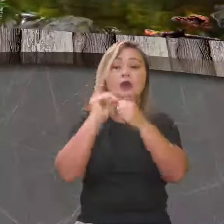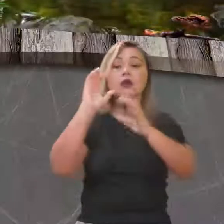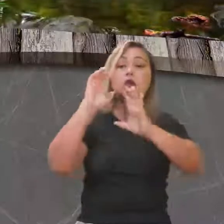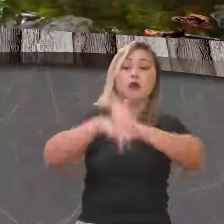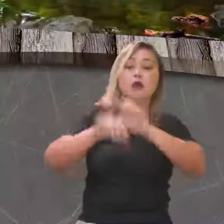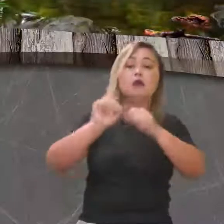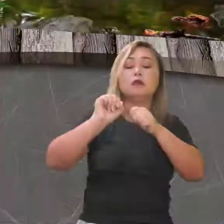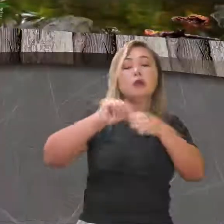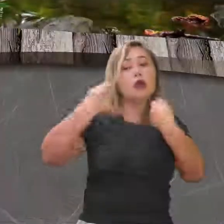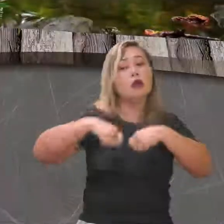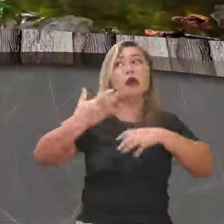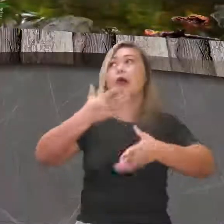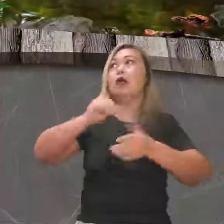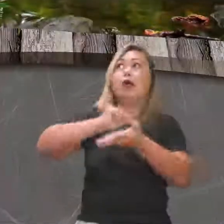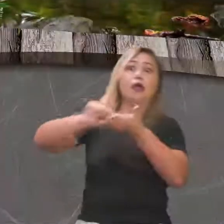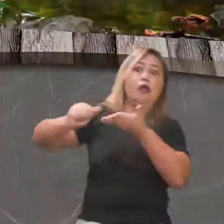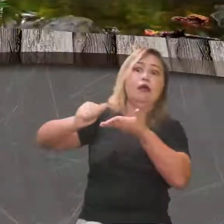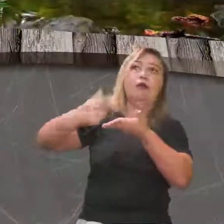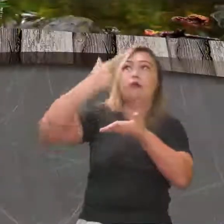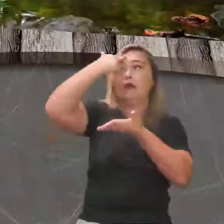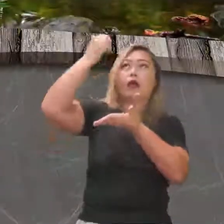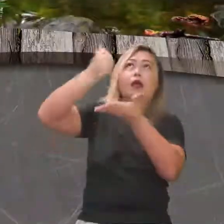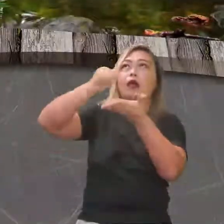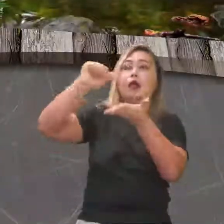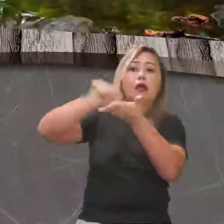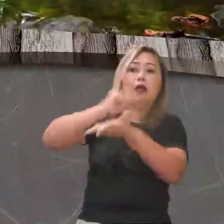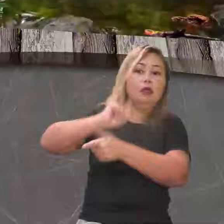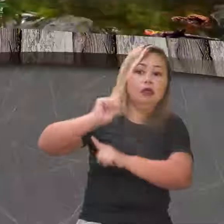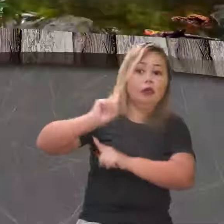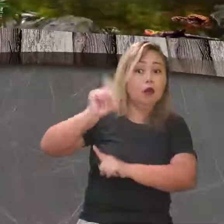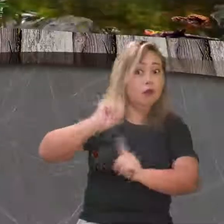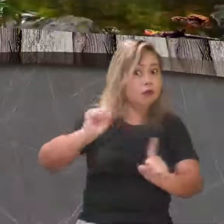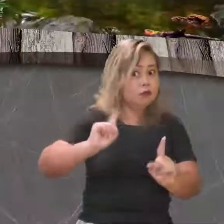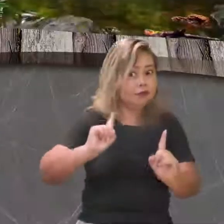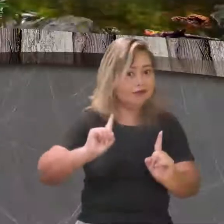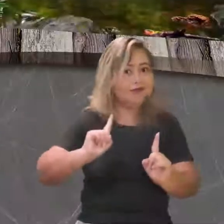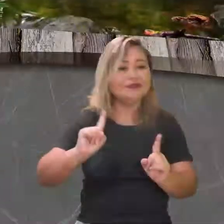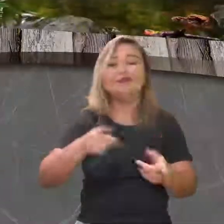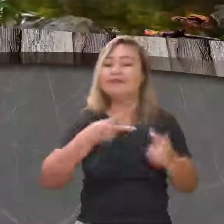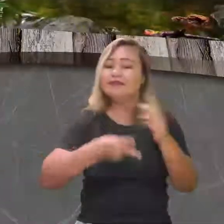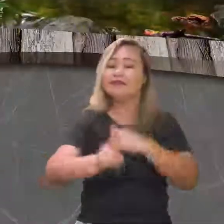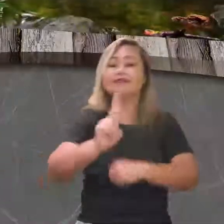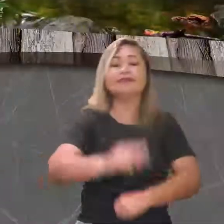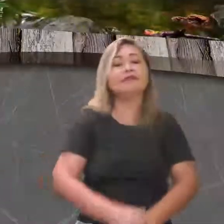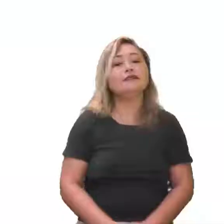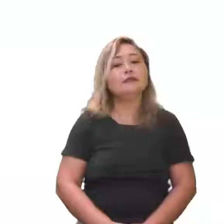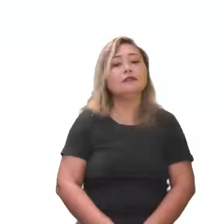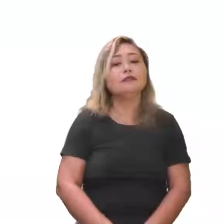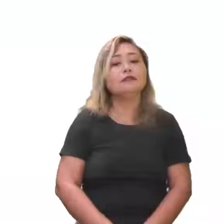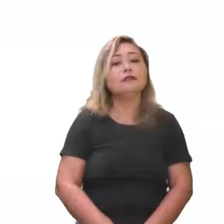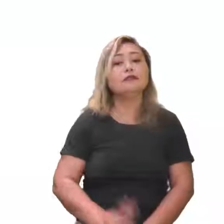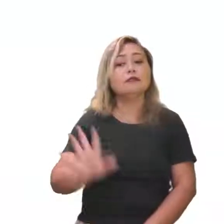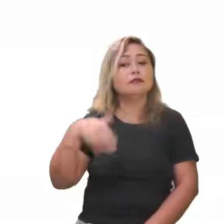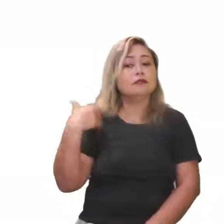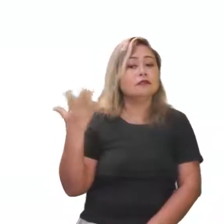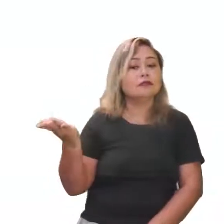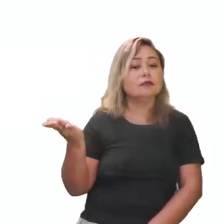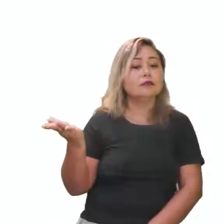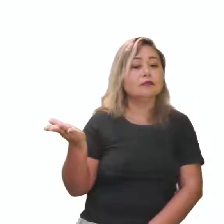que eu vi no primeiro ano não preciso mais não, deletei. Ixi, que isso, para com isso. Tá bom? Vamos continuar? Olha